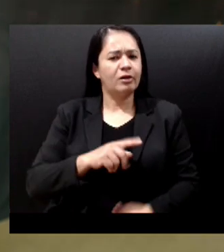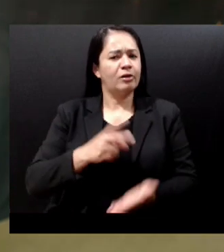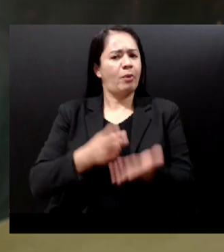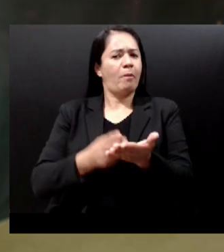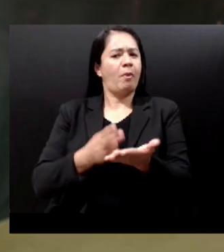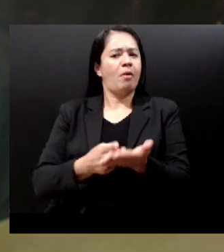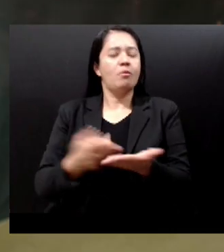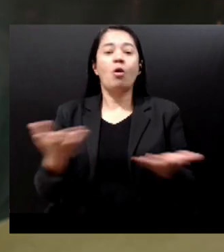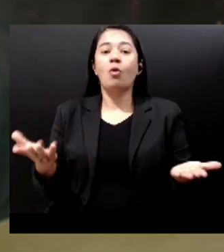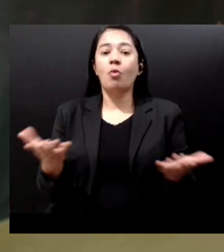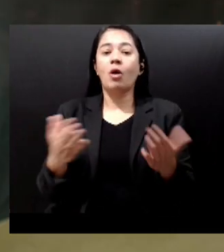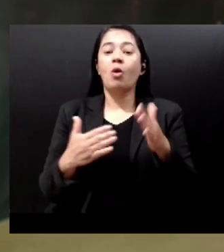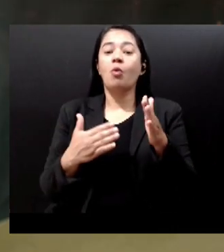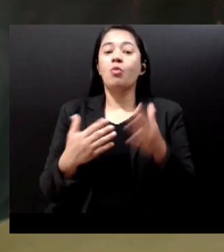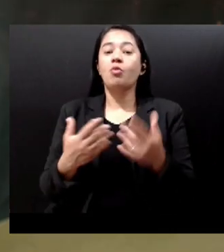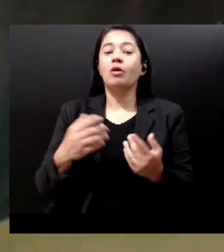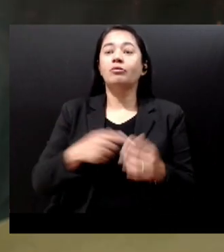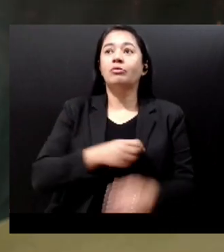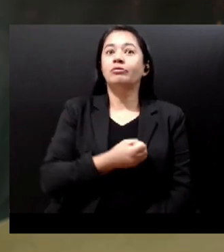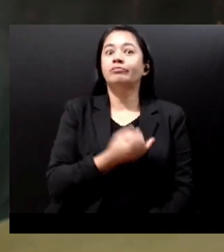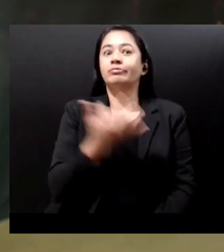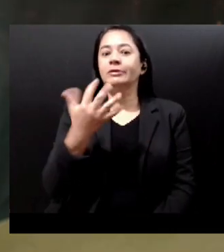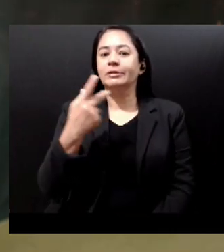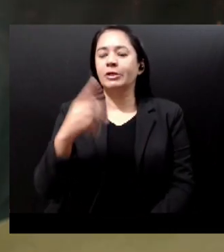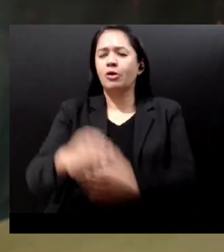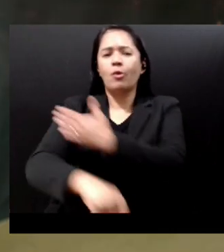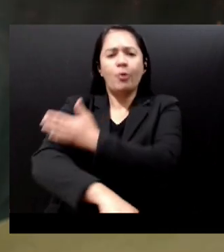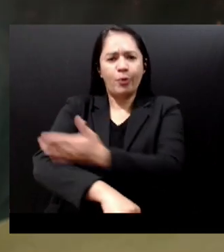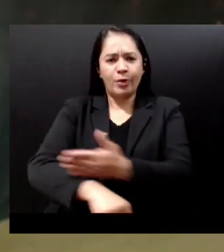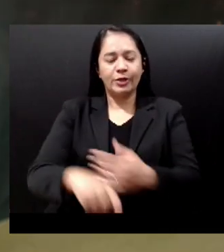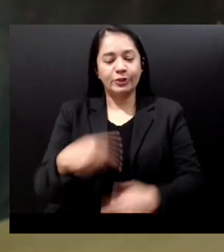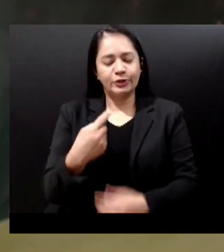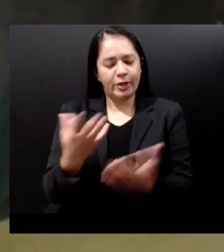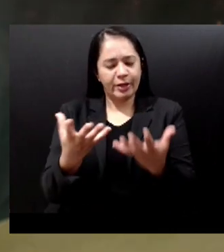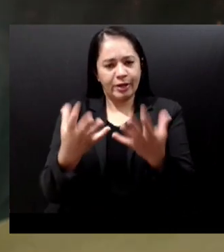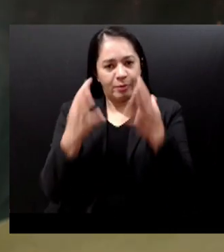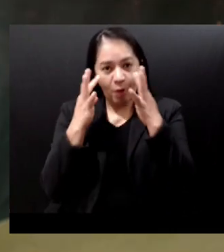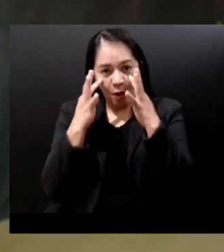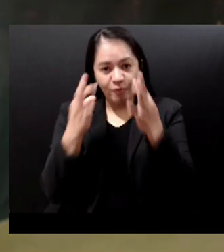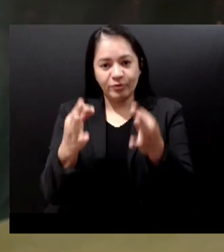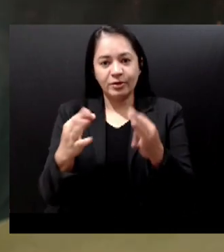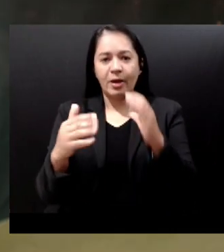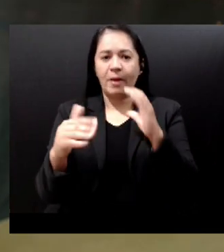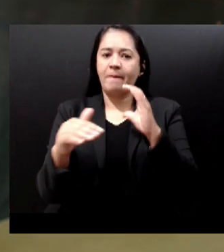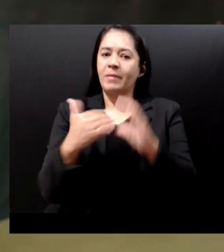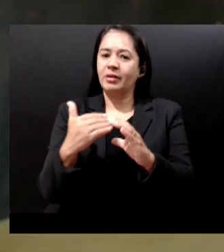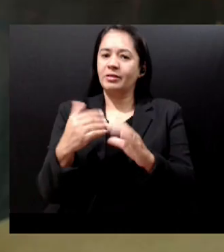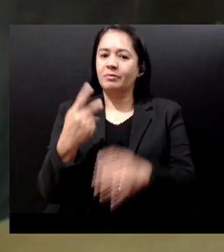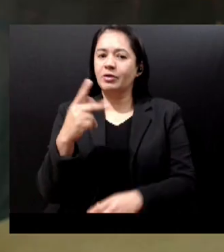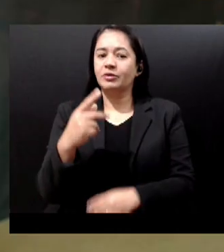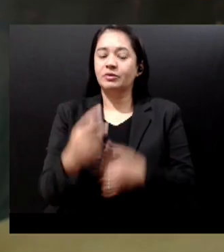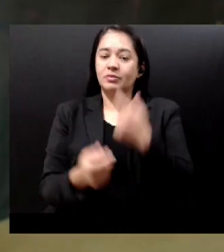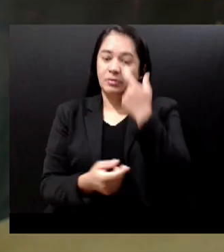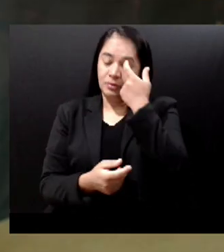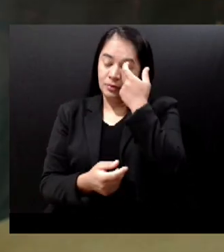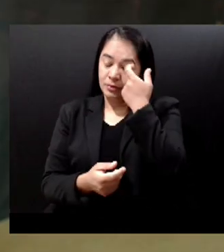sua disciplina? Conta pra gente, a gente quer te ouvir. E manda também o seu depoimento, de repente, né?